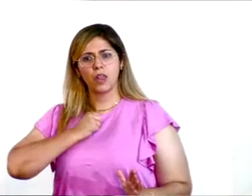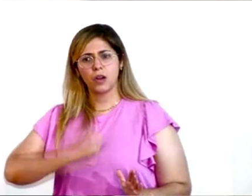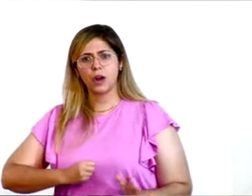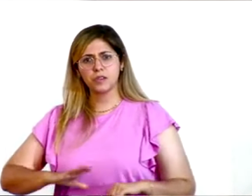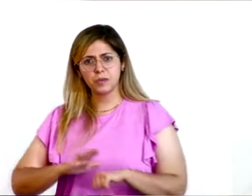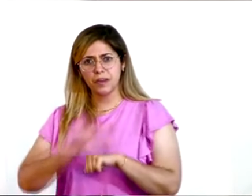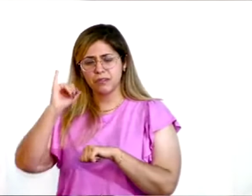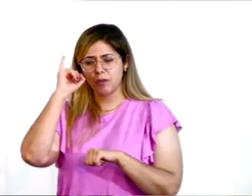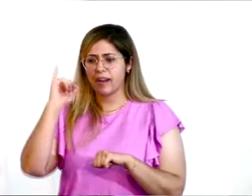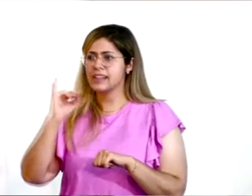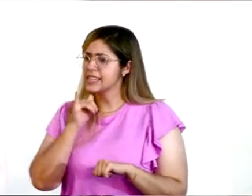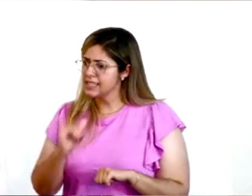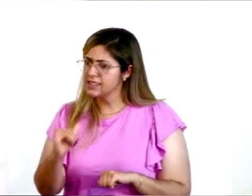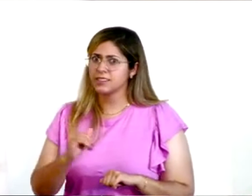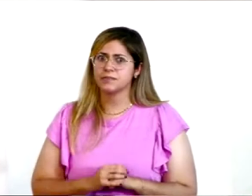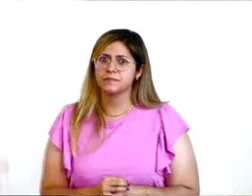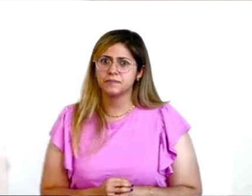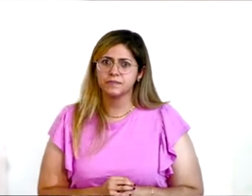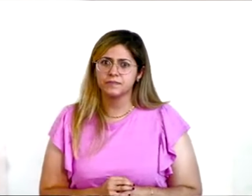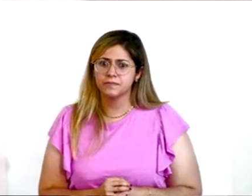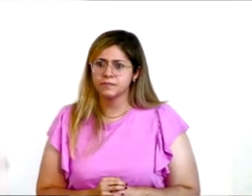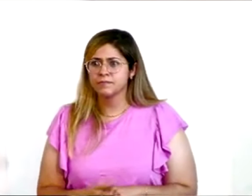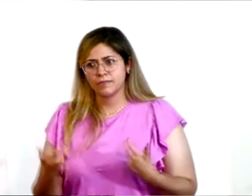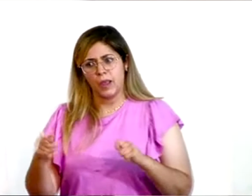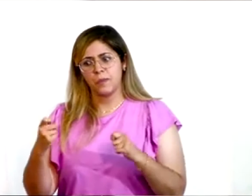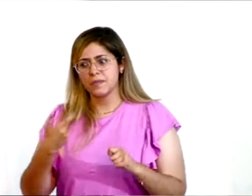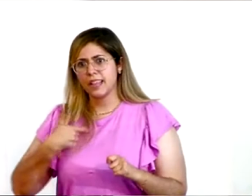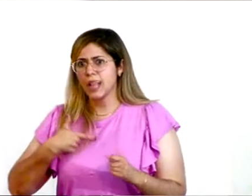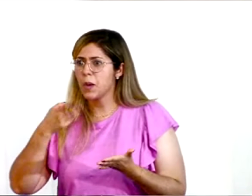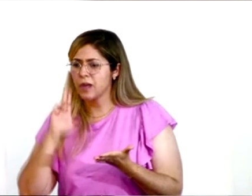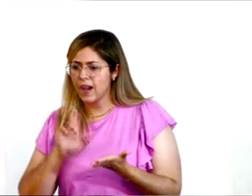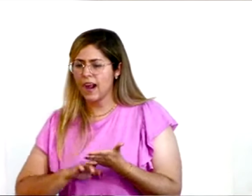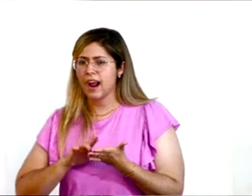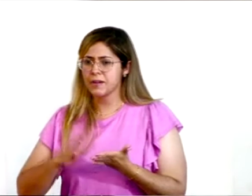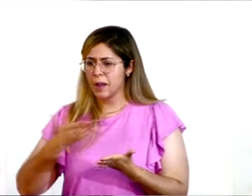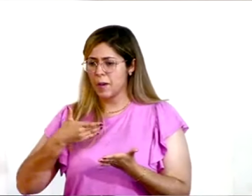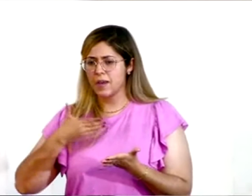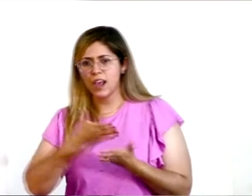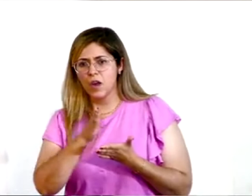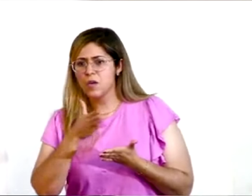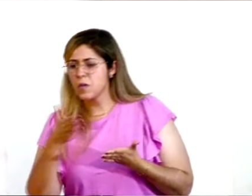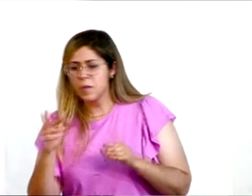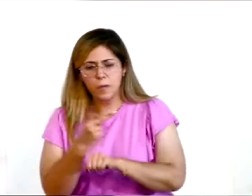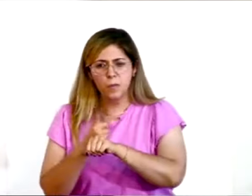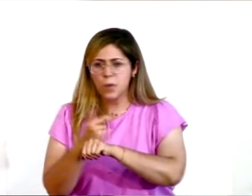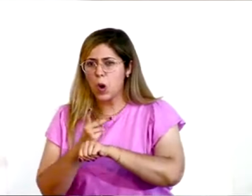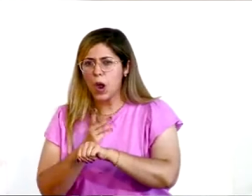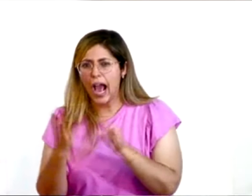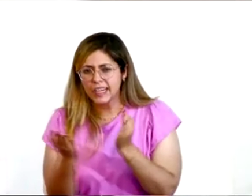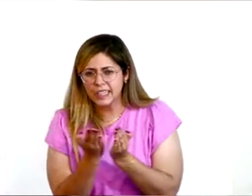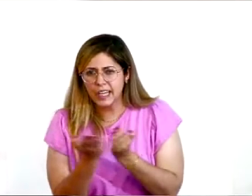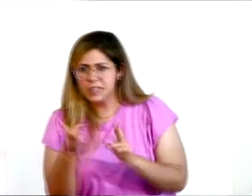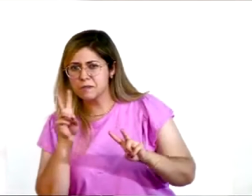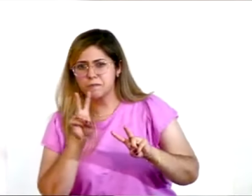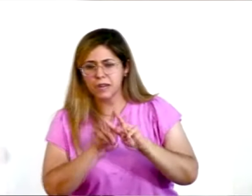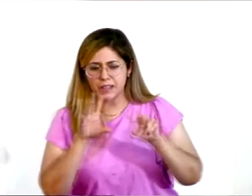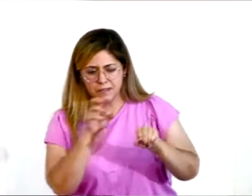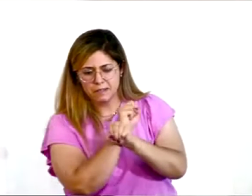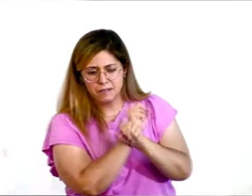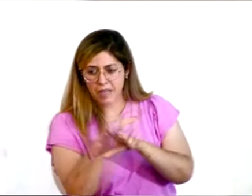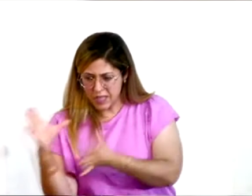lhe diz, o senhor pode me autorizar? O senhor pode me dar cartas? O senhor é uma autoridade aqui. Eu posso honrar a